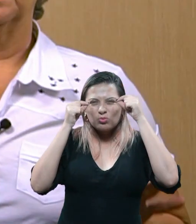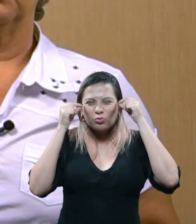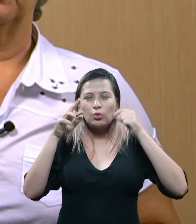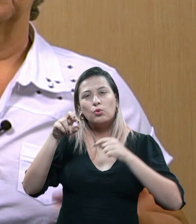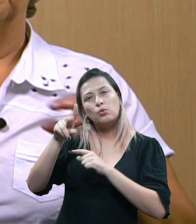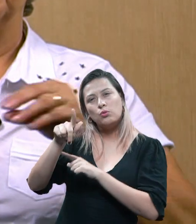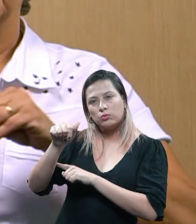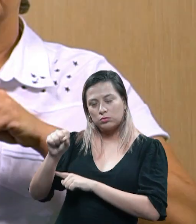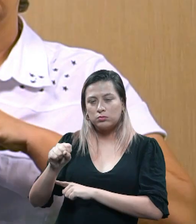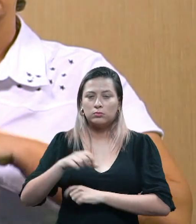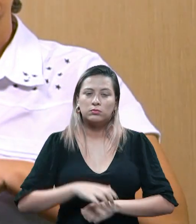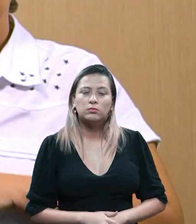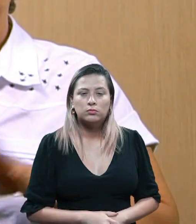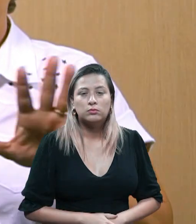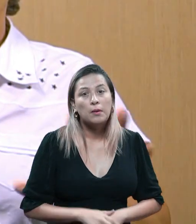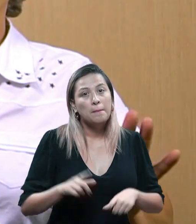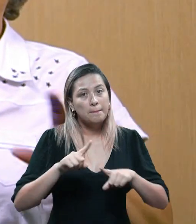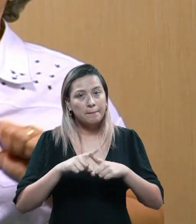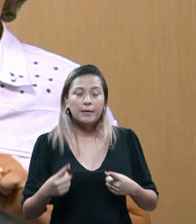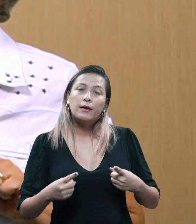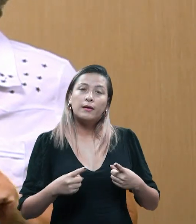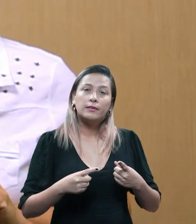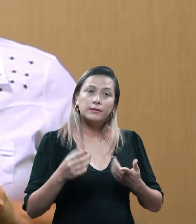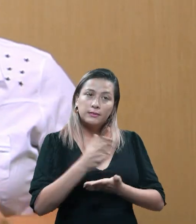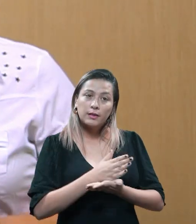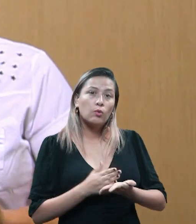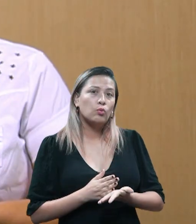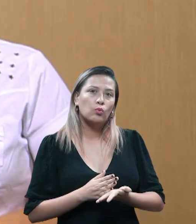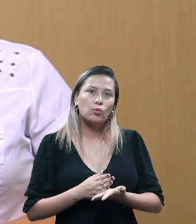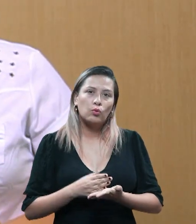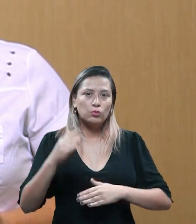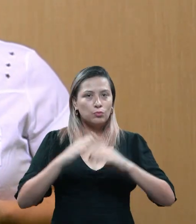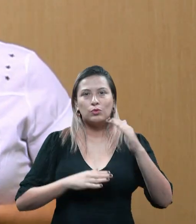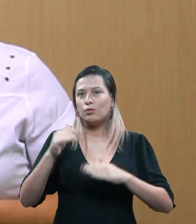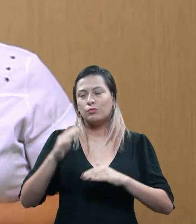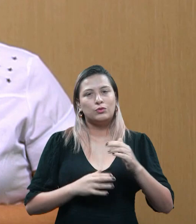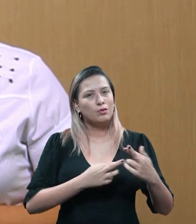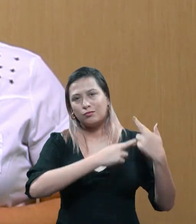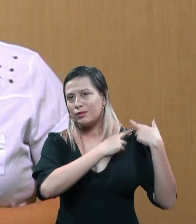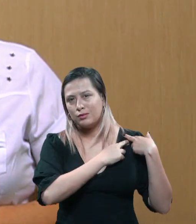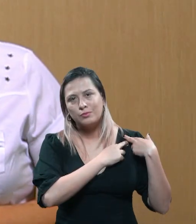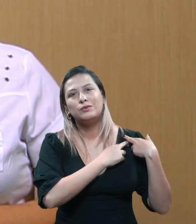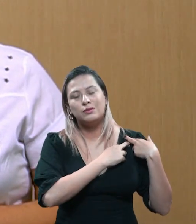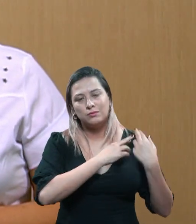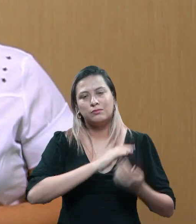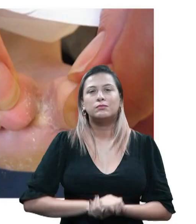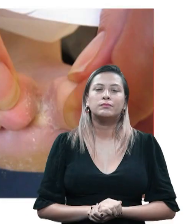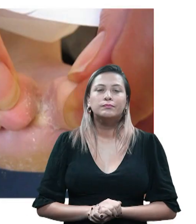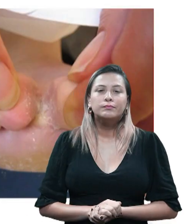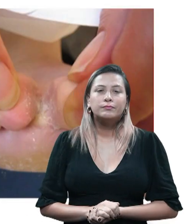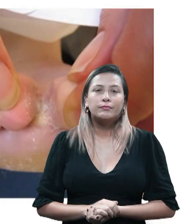não podemos tratar, mas a gente precisa conhecer, até para poder encaminhar para o médico dermatologista.